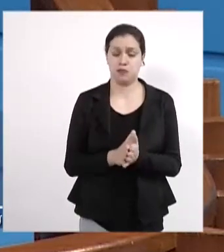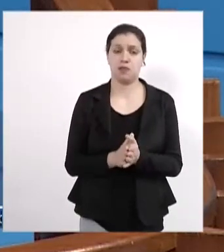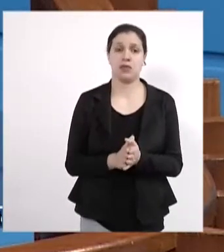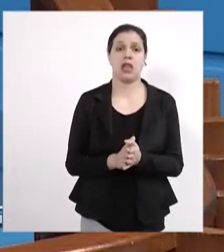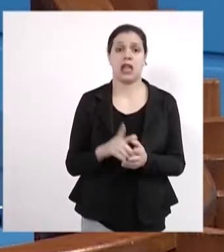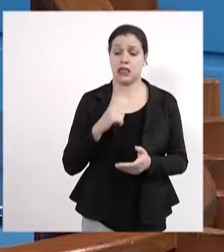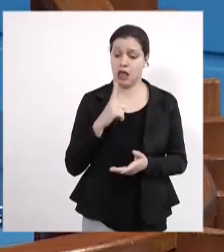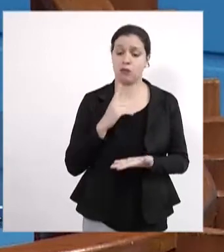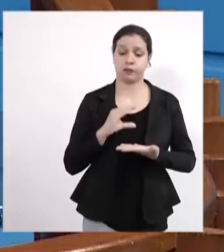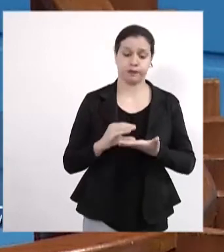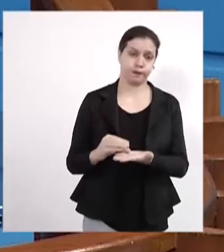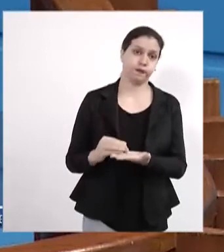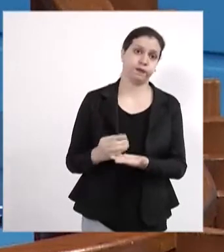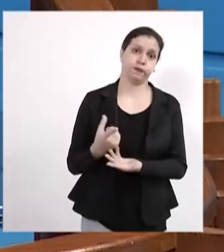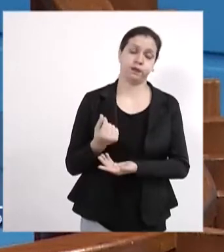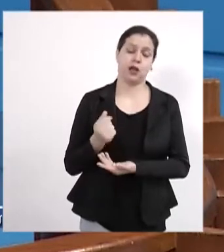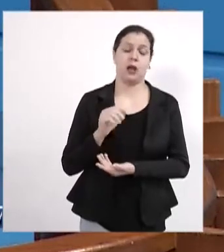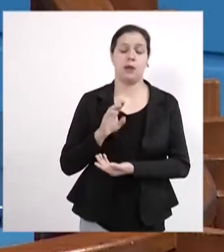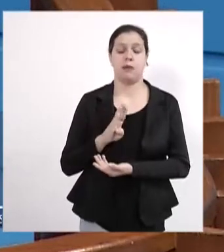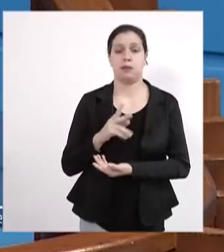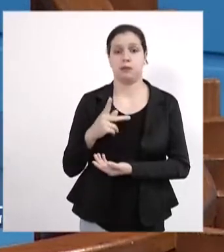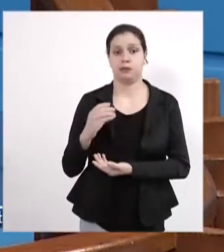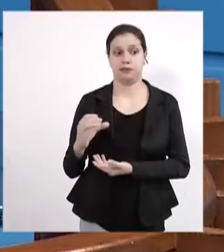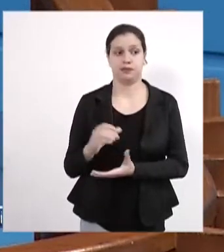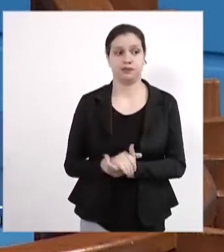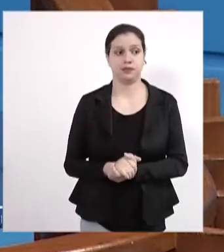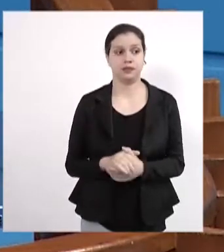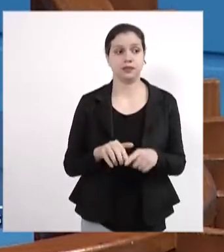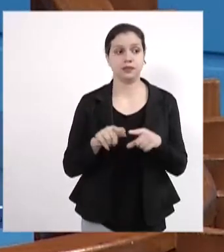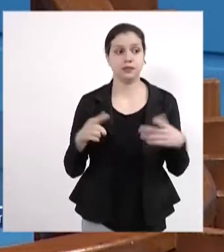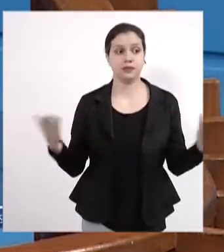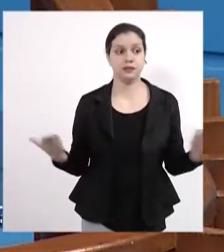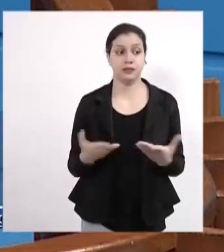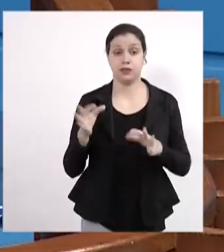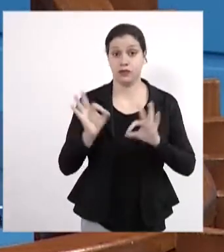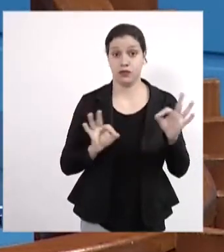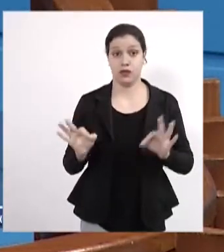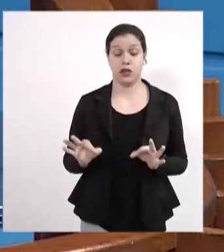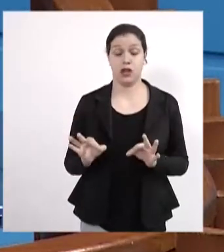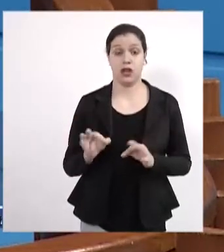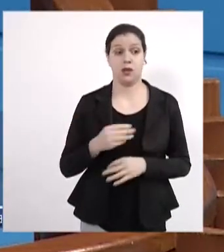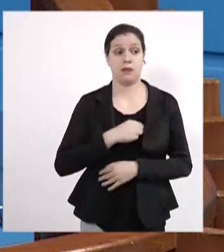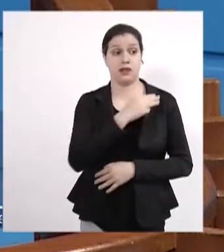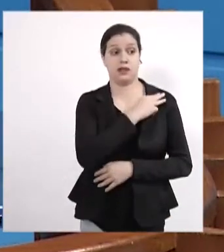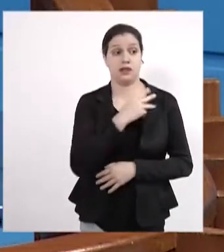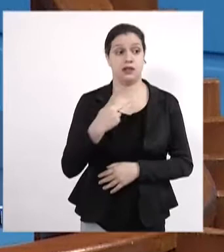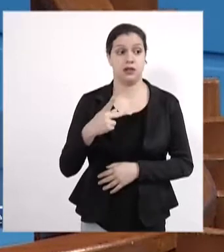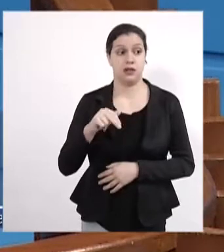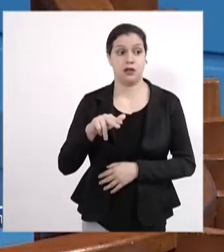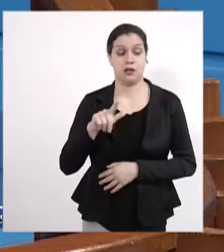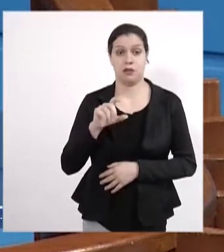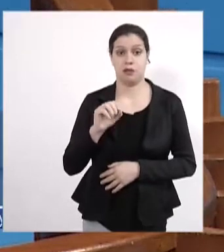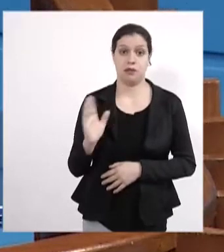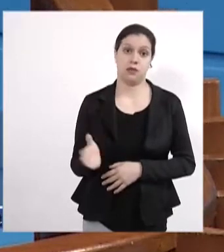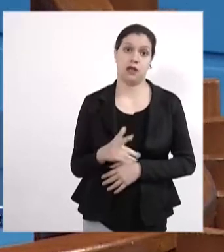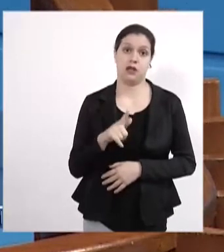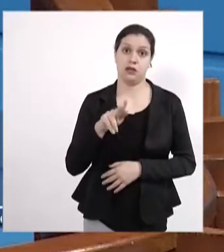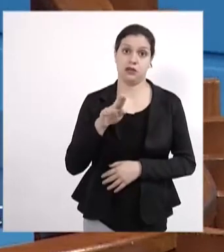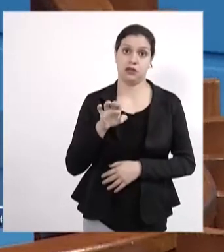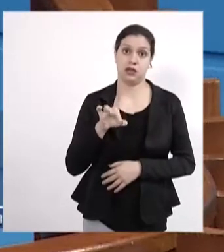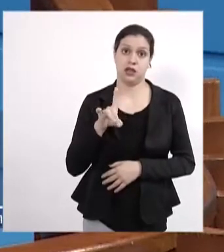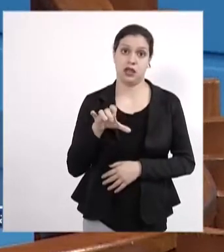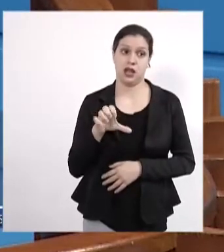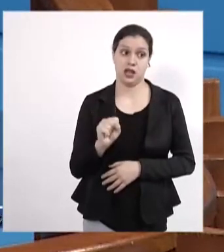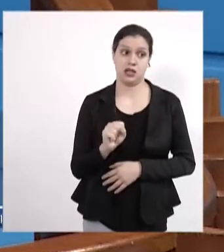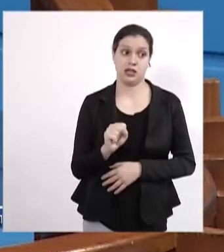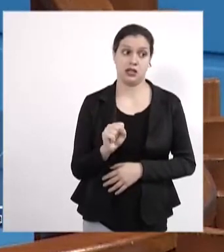benefício de prestação continuada. Nesse pacote do Paulo Guedes, esse benefício pode não ser mais reajustado de acordo